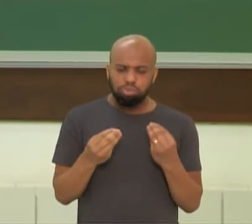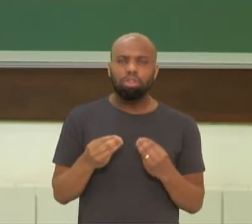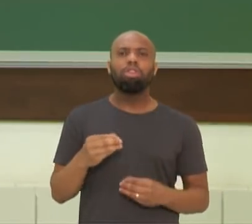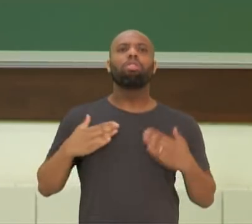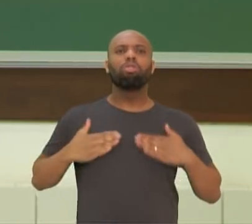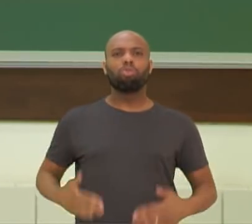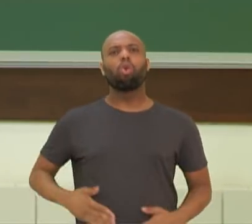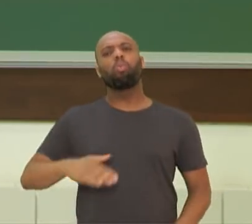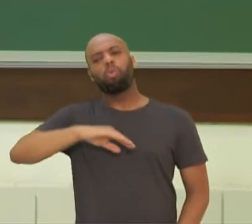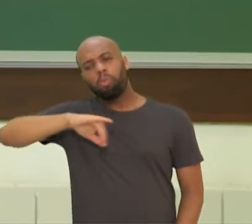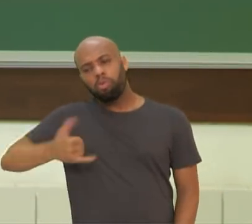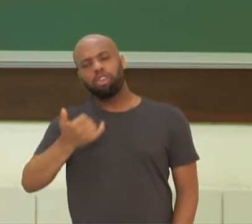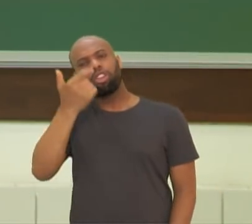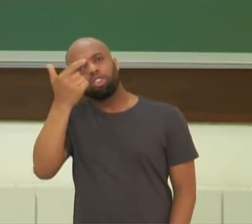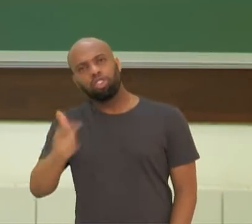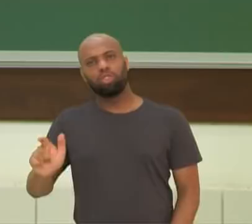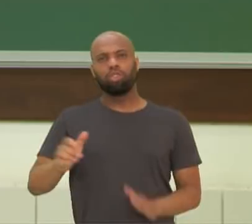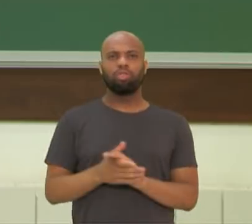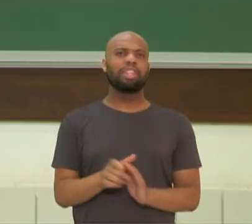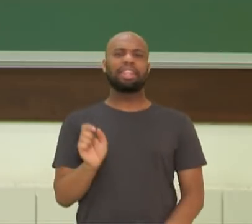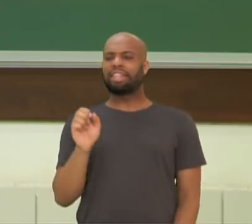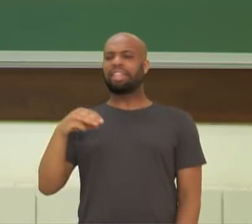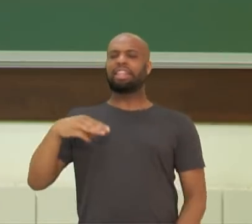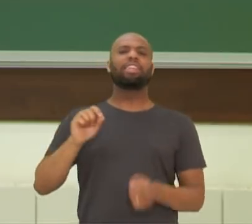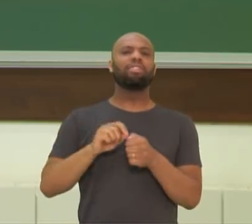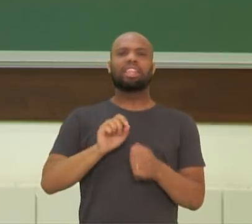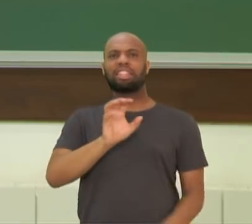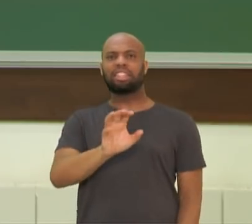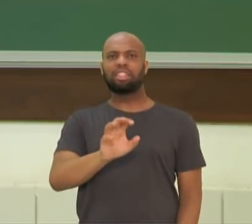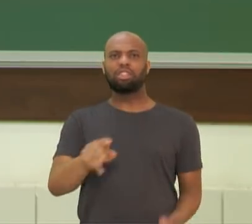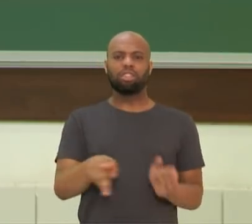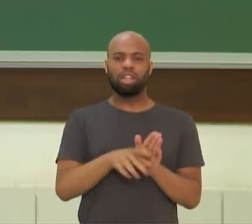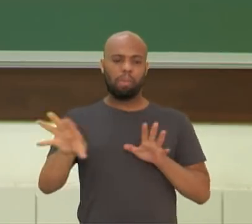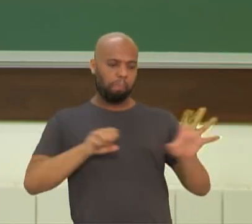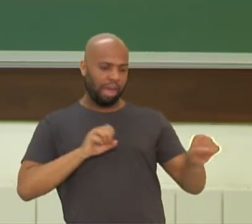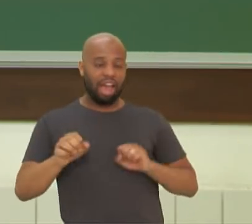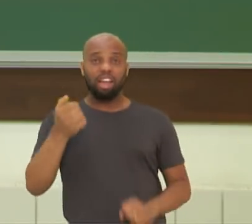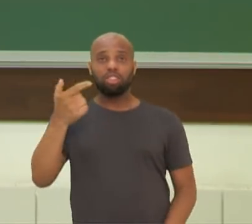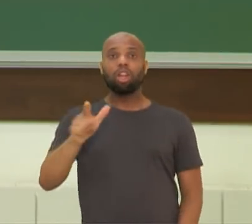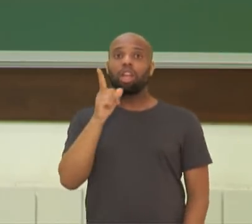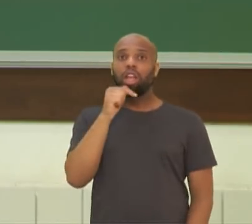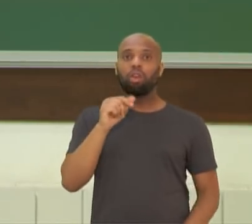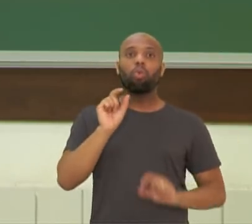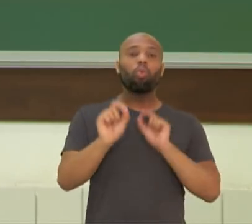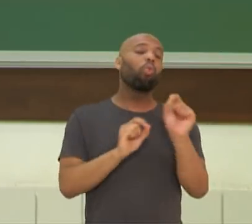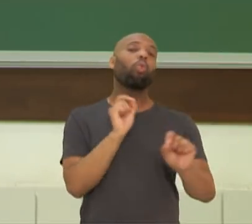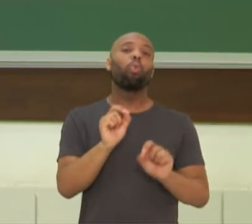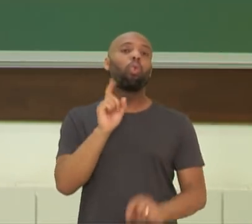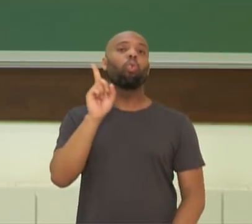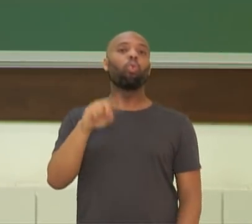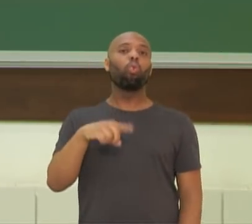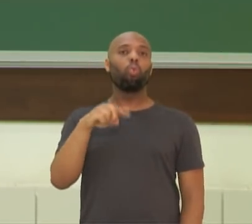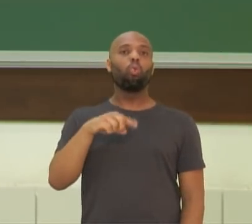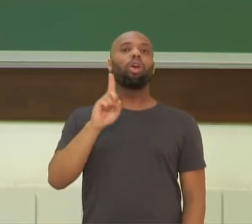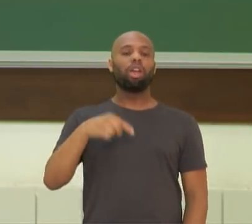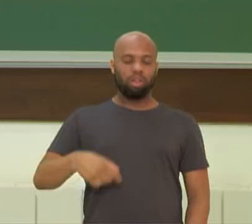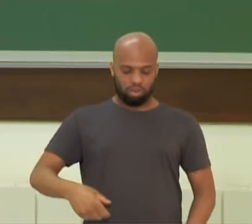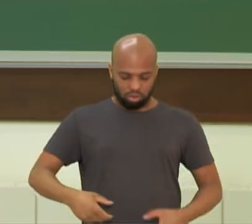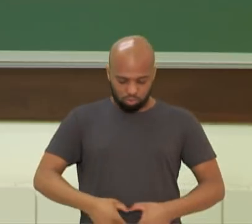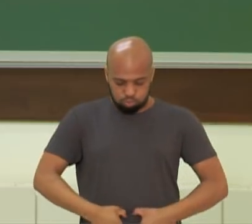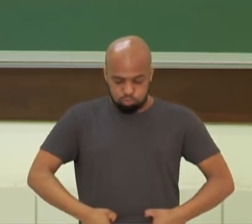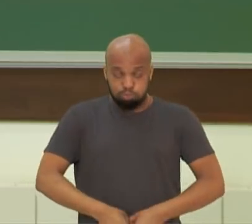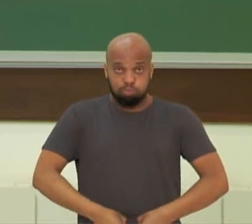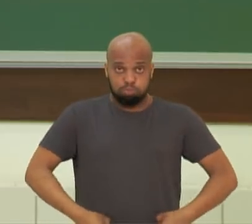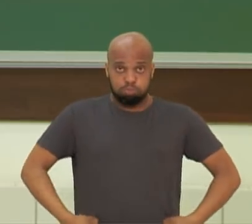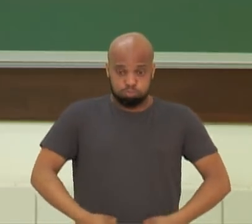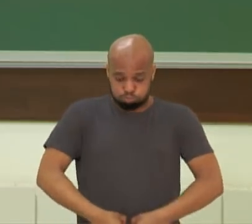vai reaproveitar. Então, quem vai fazer esse trabalho de pegar novamente a água é justamente o intestino